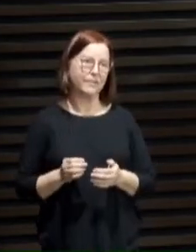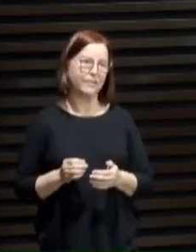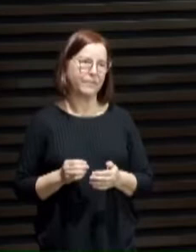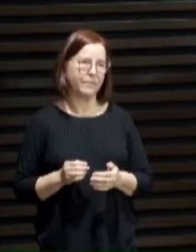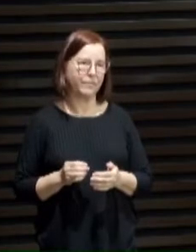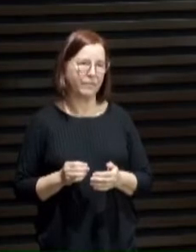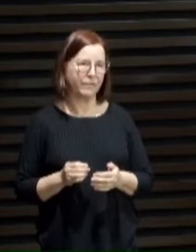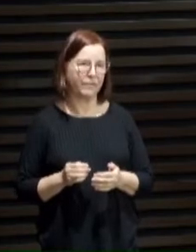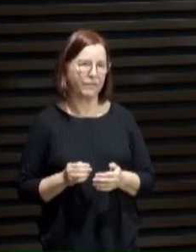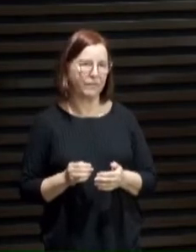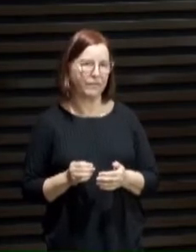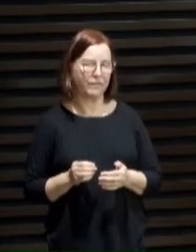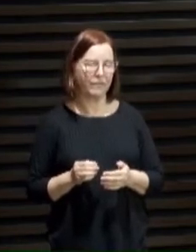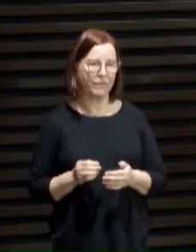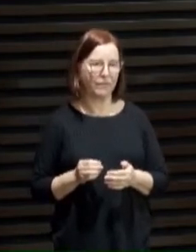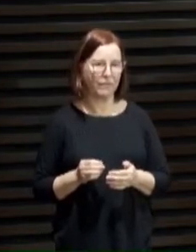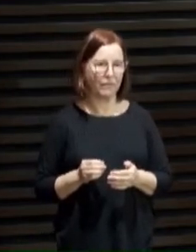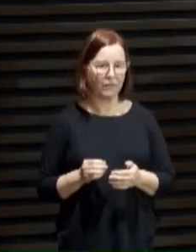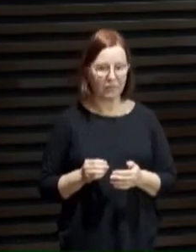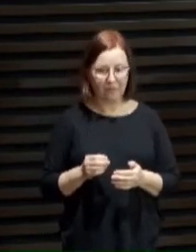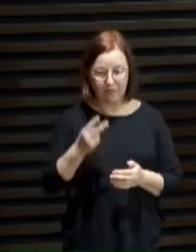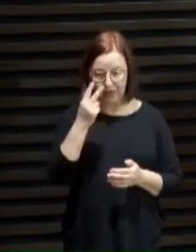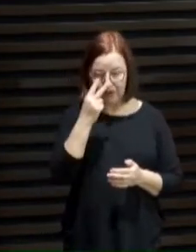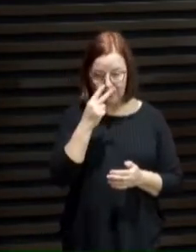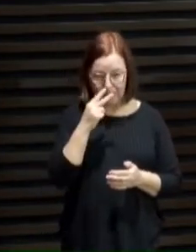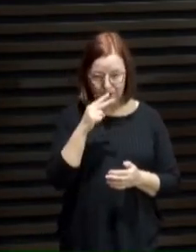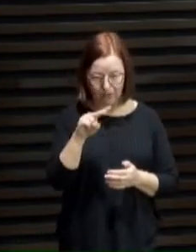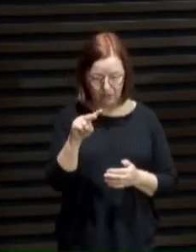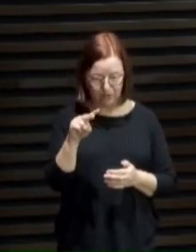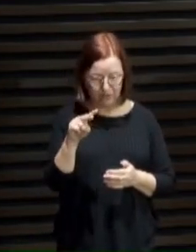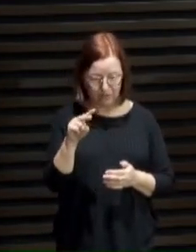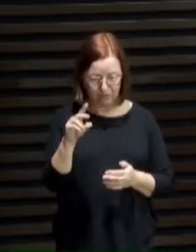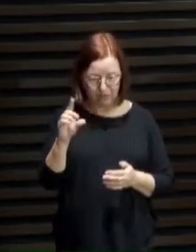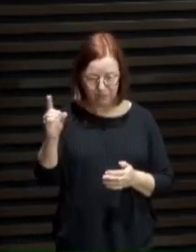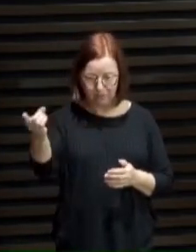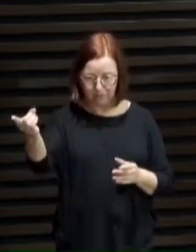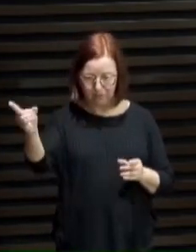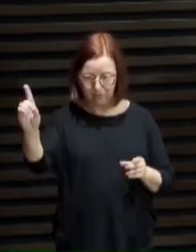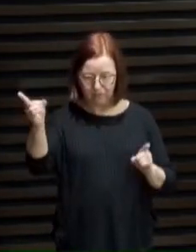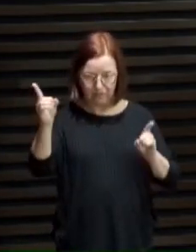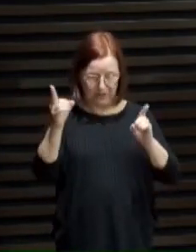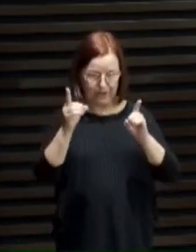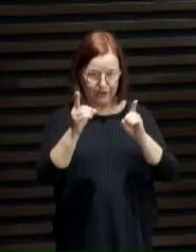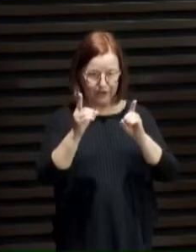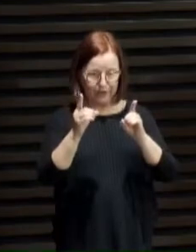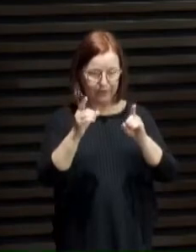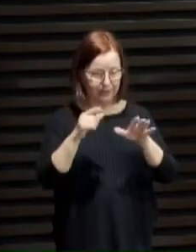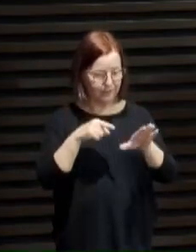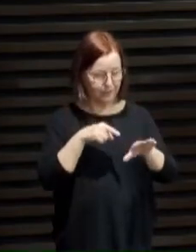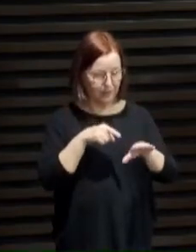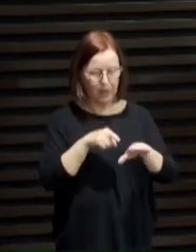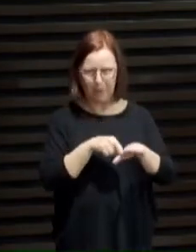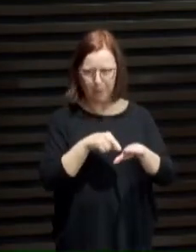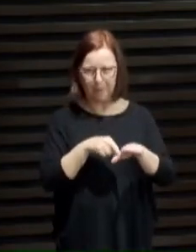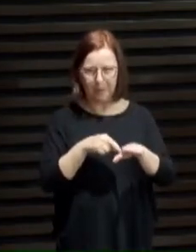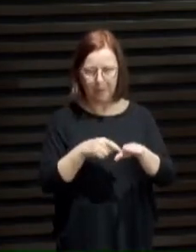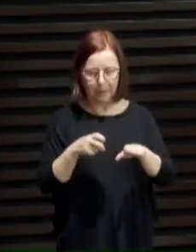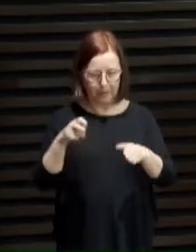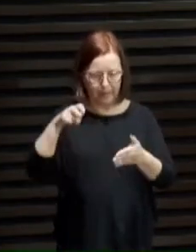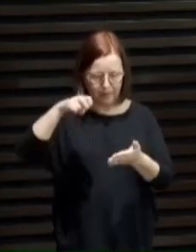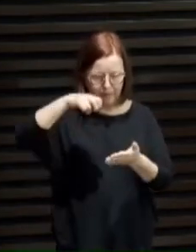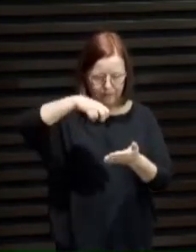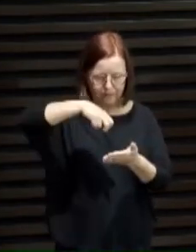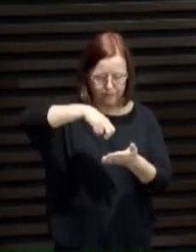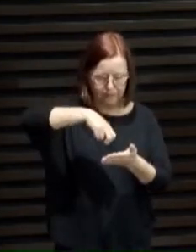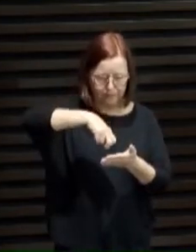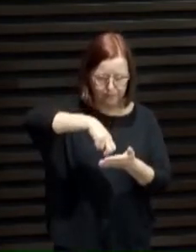e ela não se conteve, ela se aproximou dos pés de Jesus e se ajoelha diante dos pés de